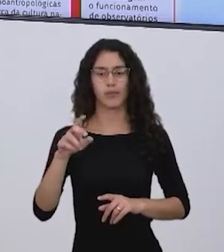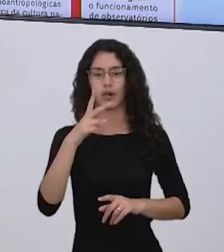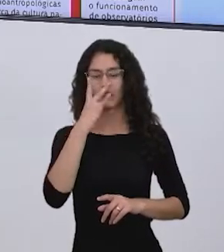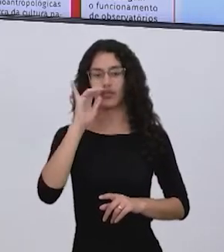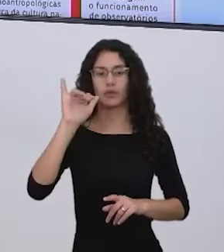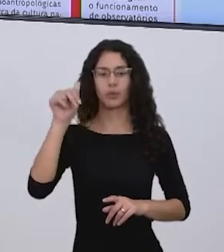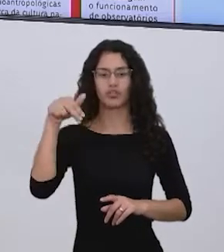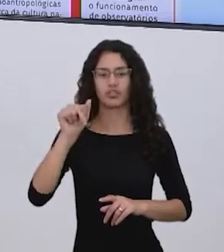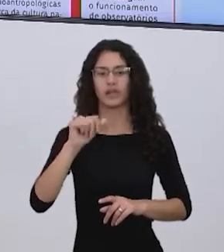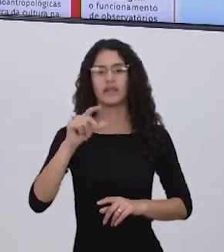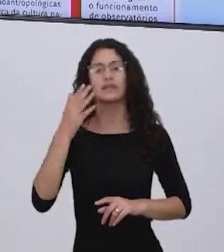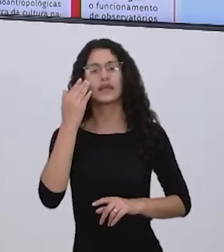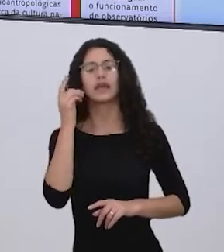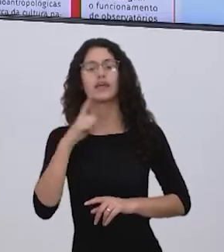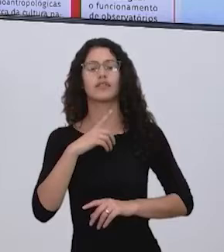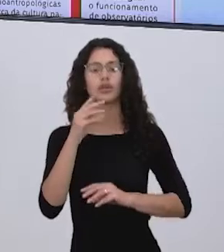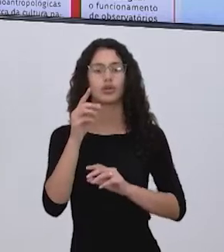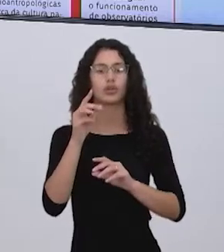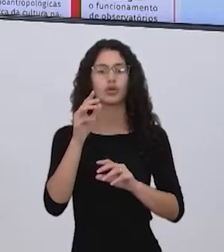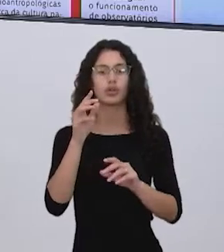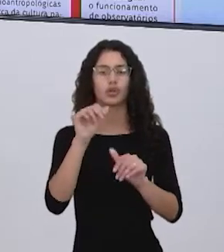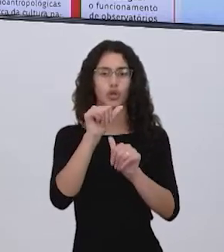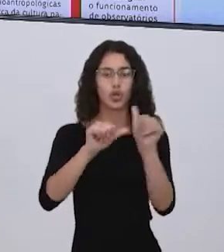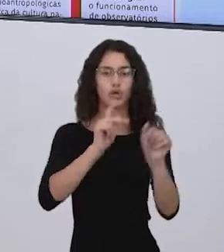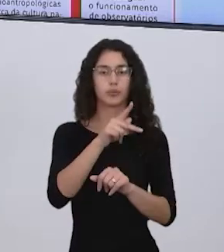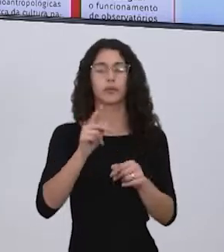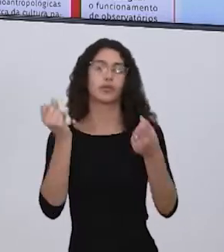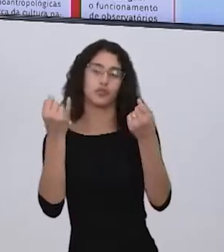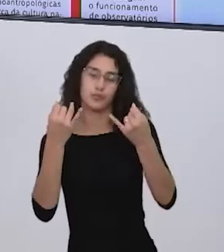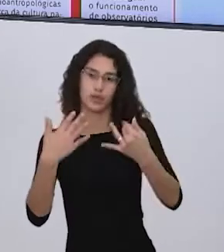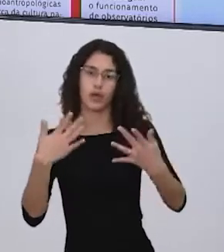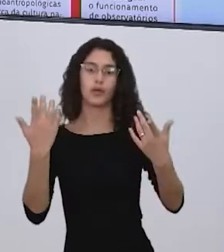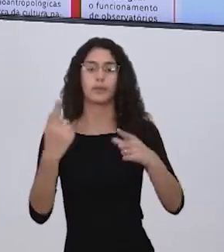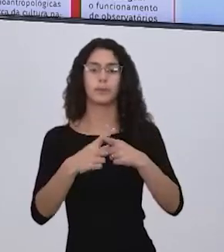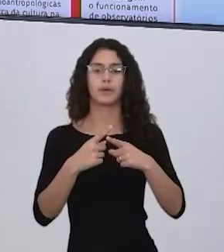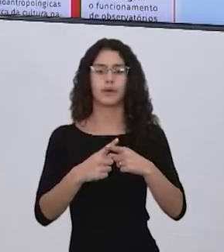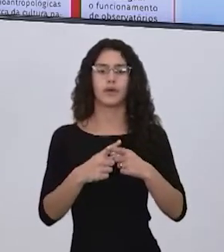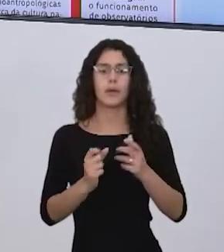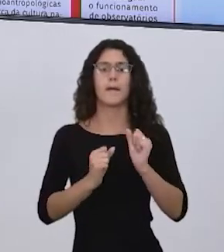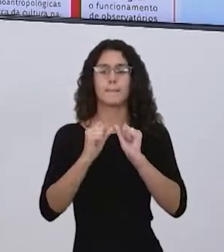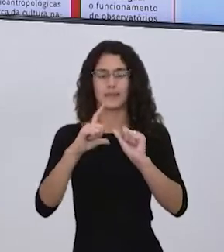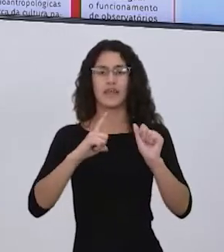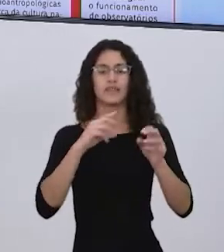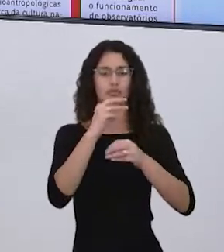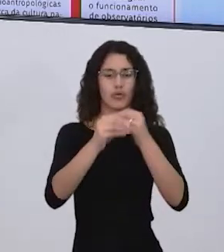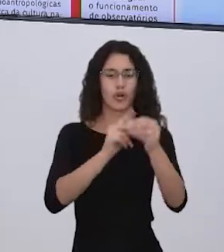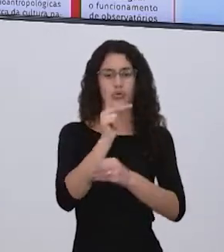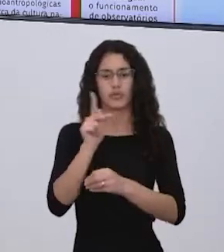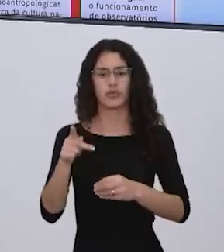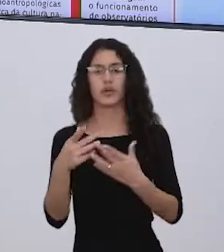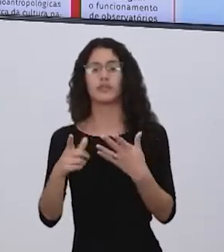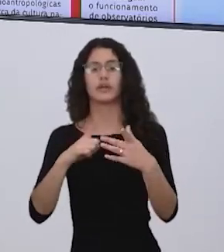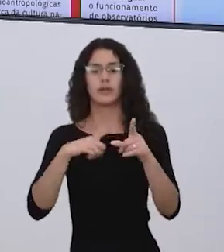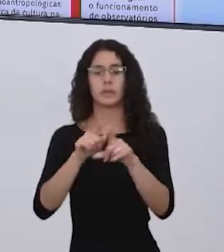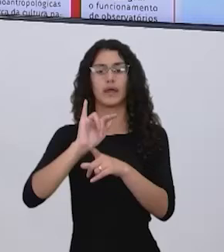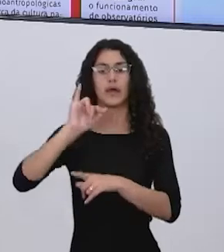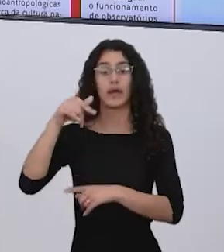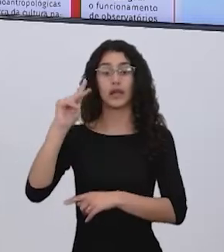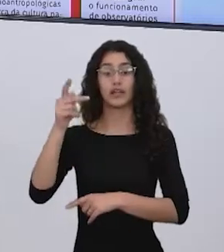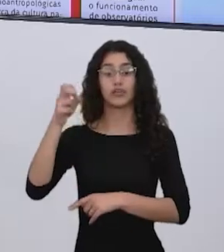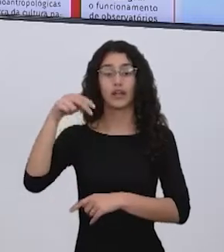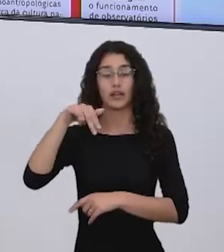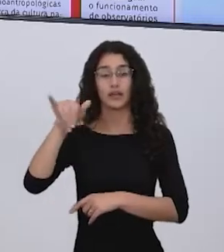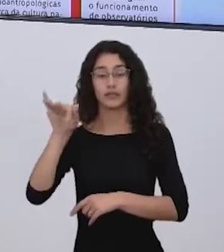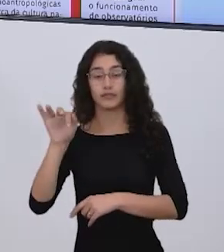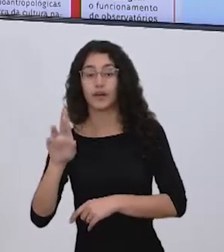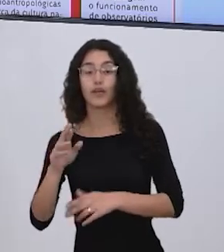eu sei que teve mudança de professor, por isso que algumas eu não estou falando, porque houve mudança de professores, né? Inclusive foi a Jennifer que começou esse conteúdo